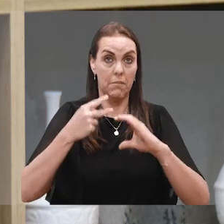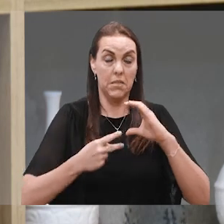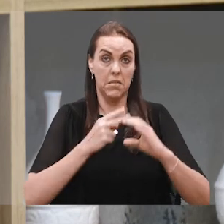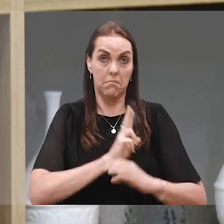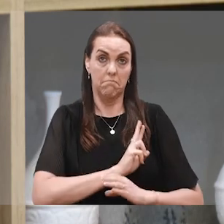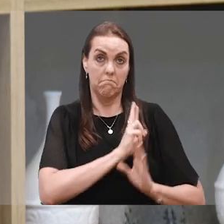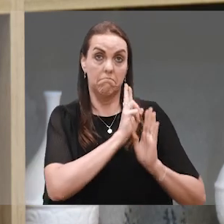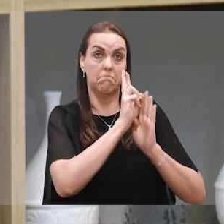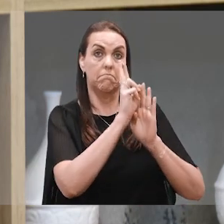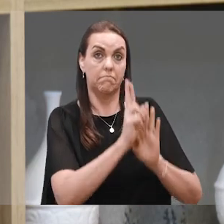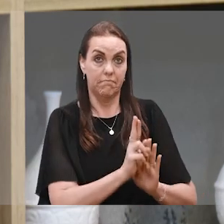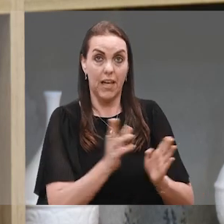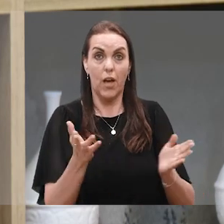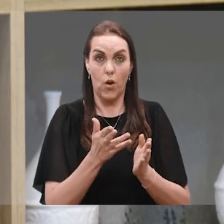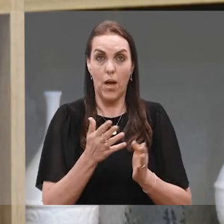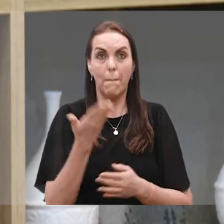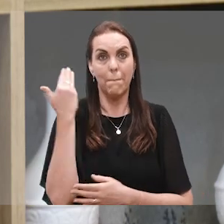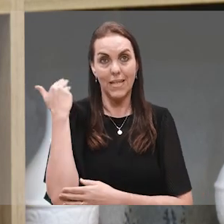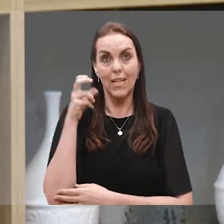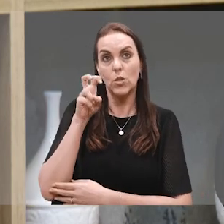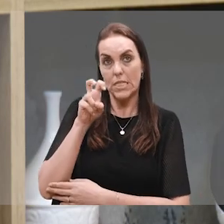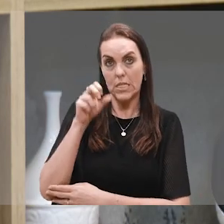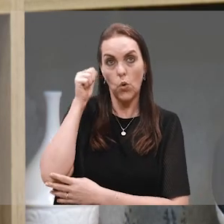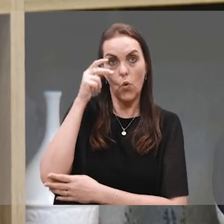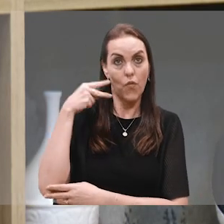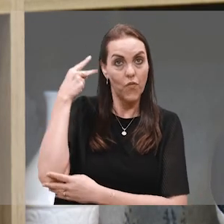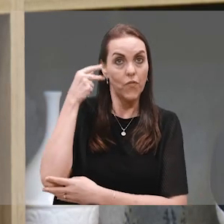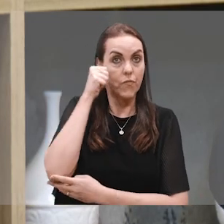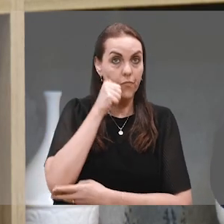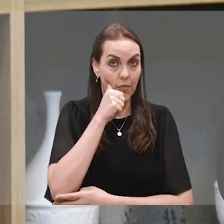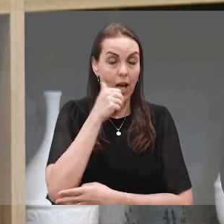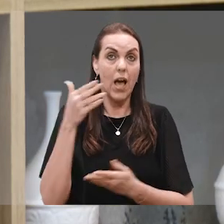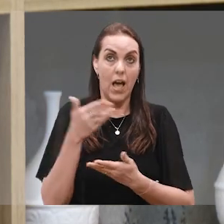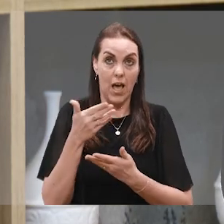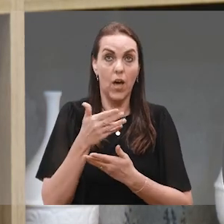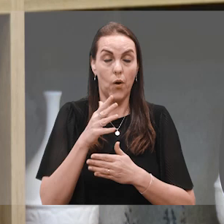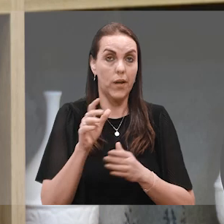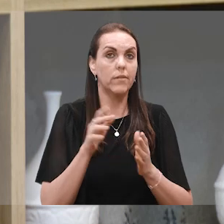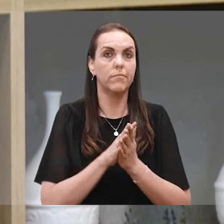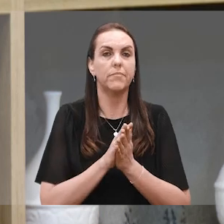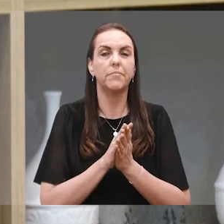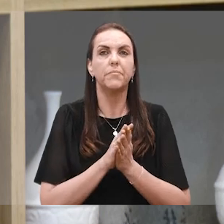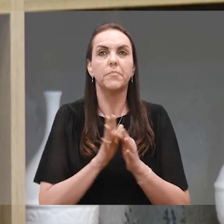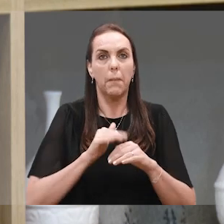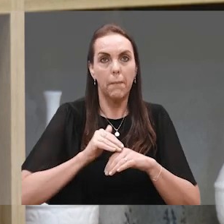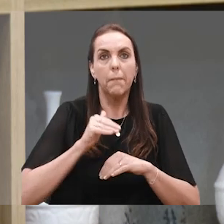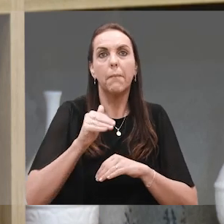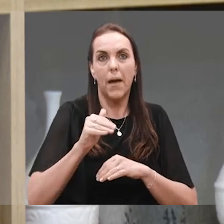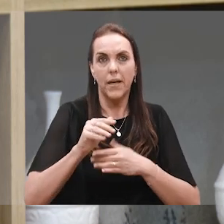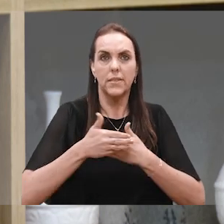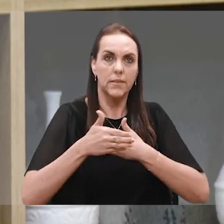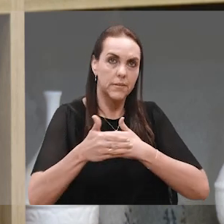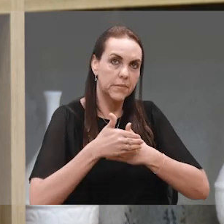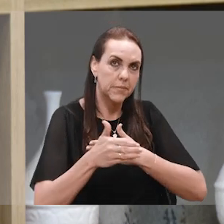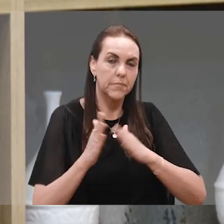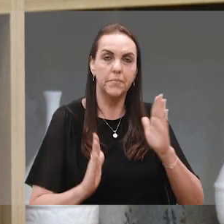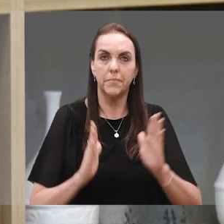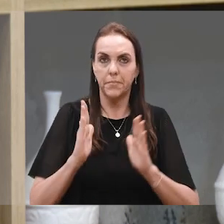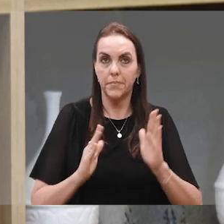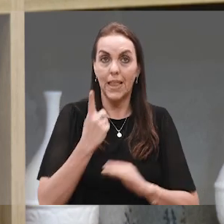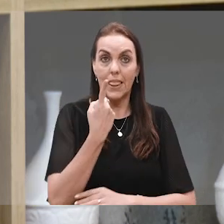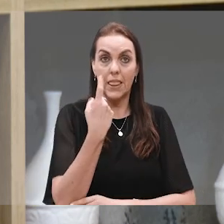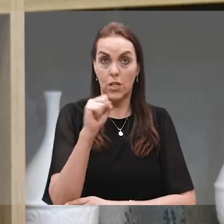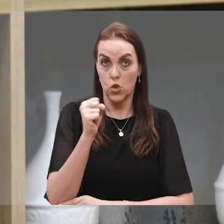de representatividade. Agora eram 5 vereadoras titulares, ainda que alternando nomes, enfim, na legislatura